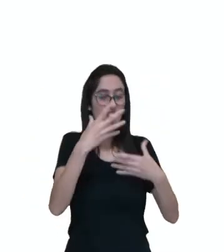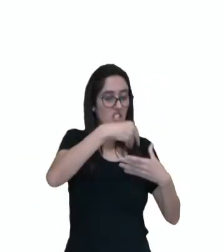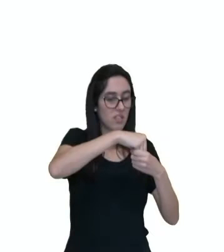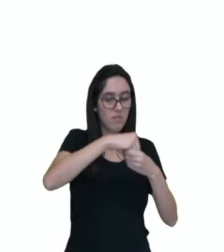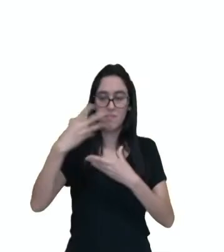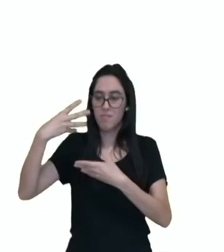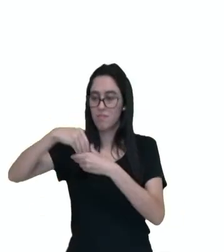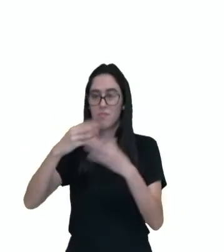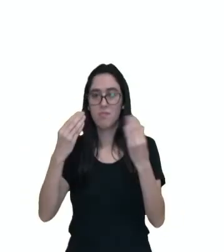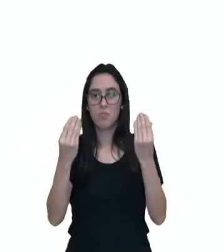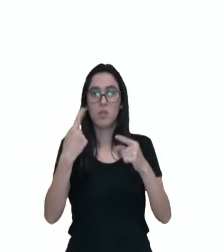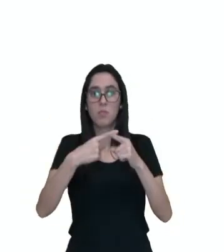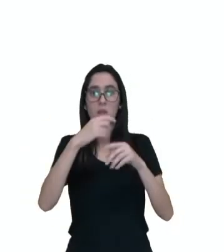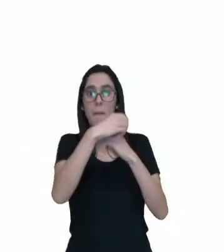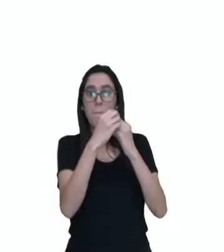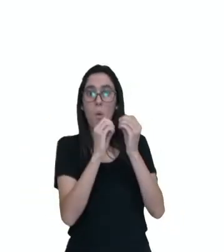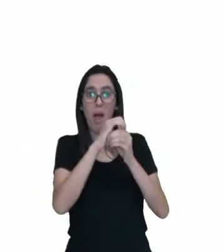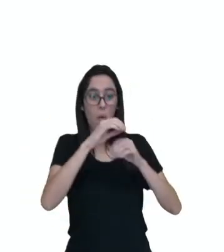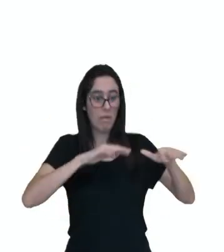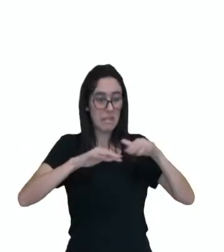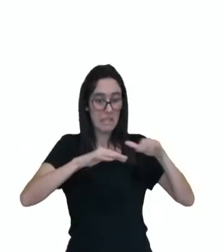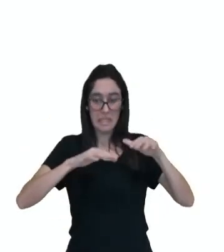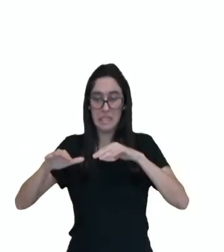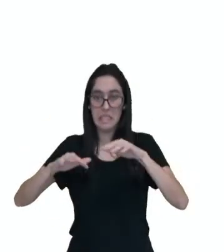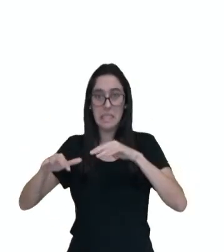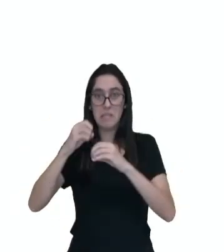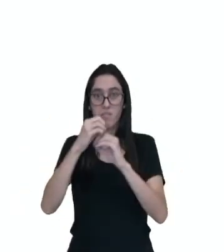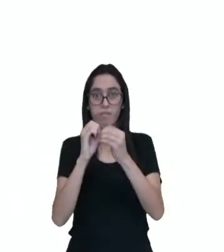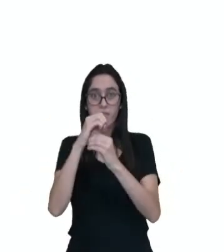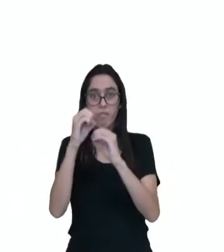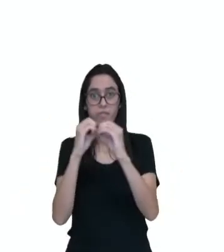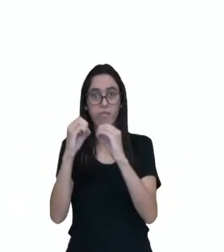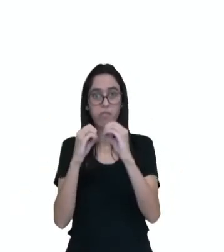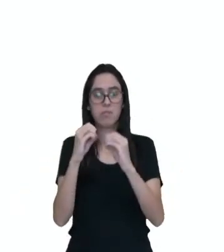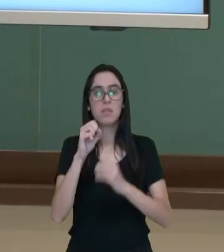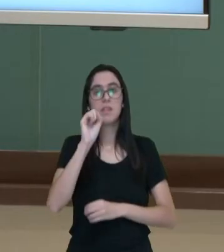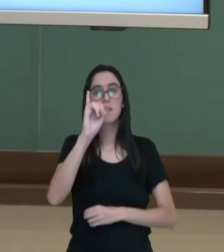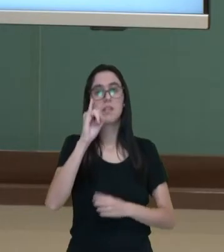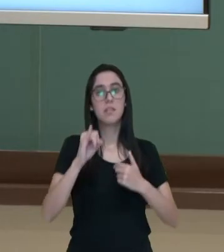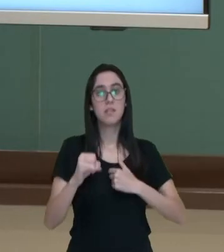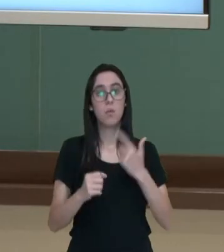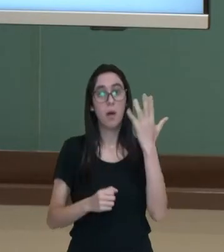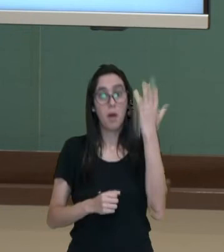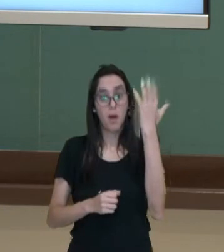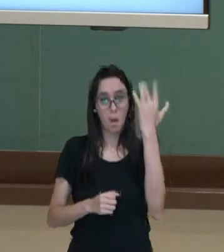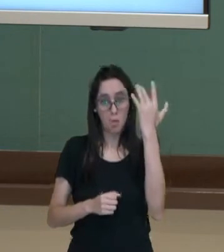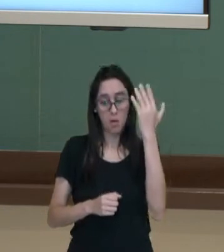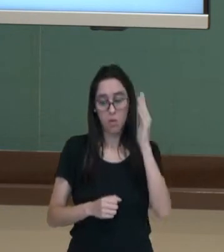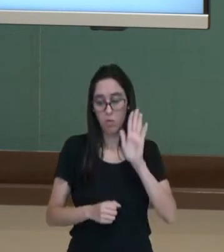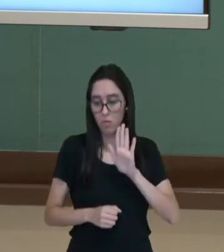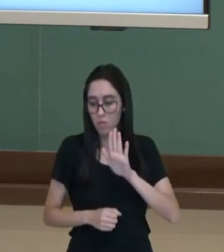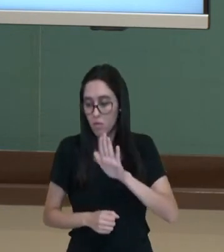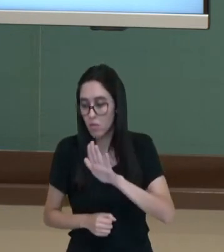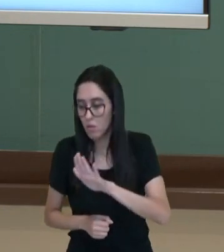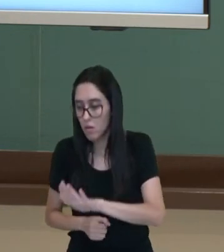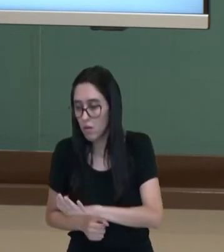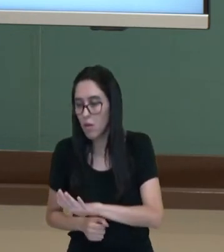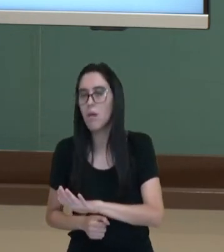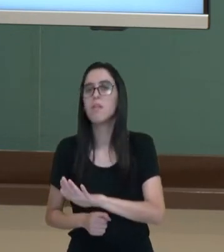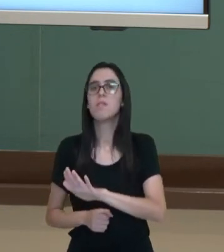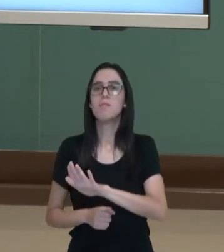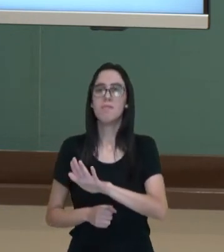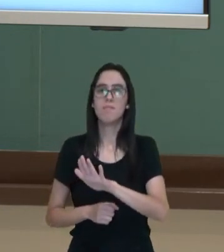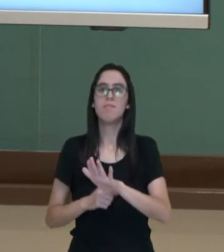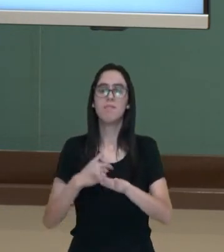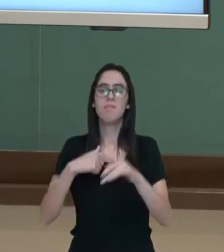a brasa está ali com as moléculas bem agitadas. Se eu colocar minha mão próxima, aí eu vou dar a diferença de temperatura